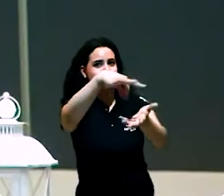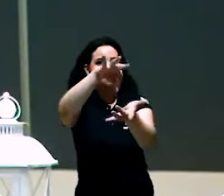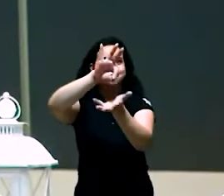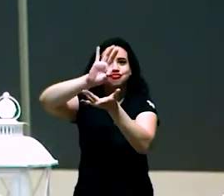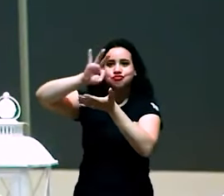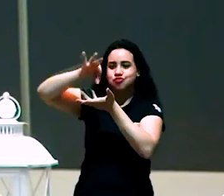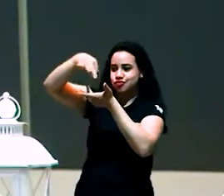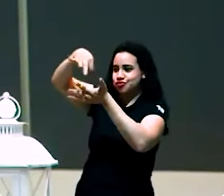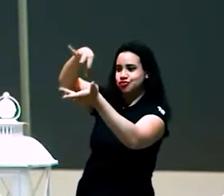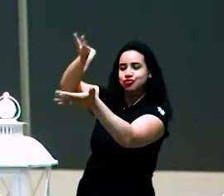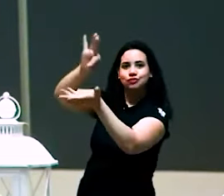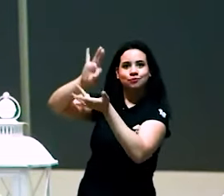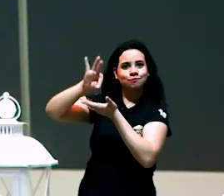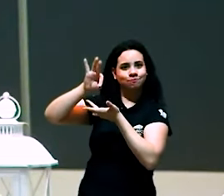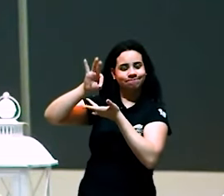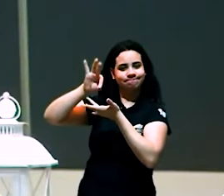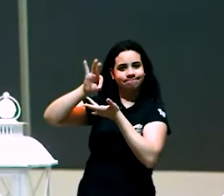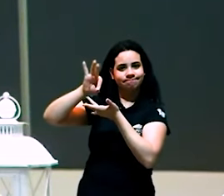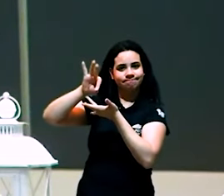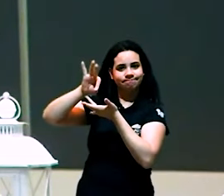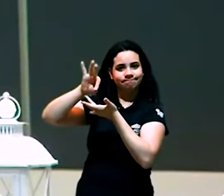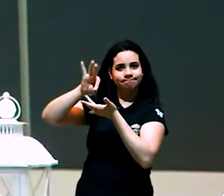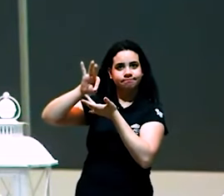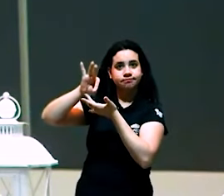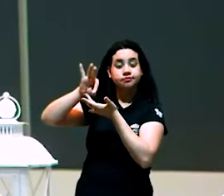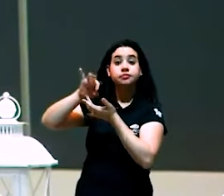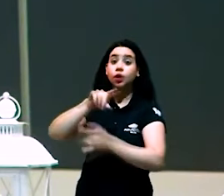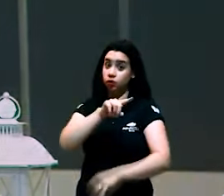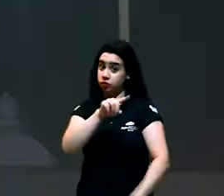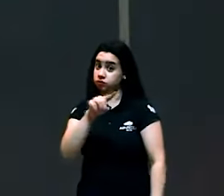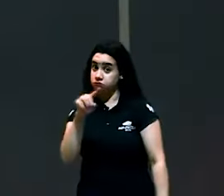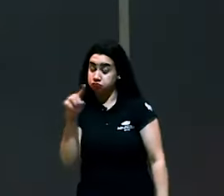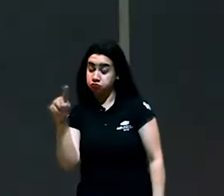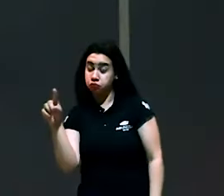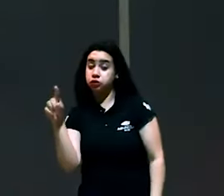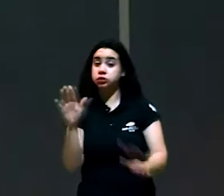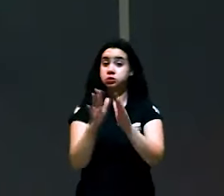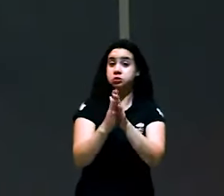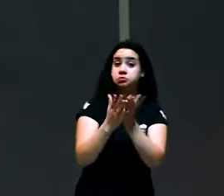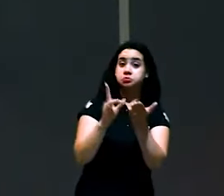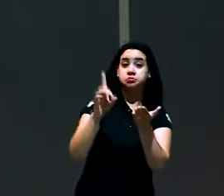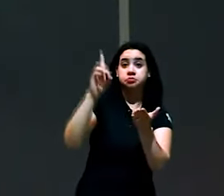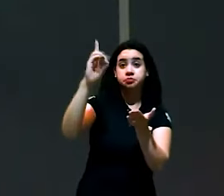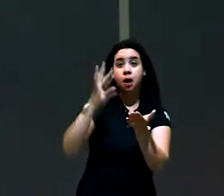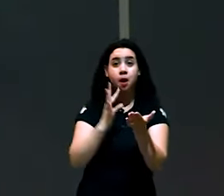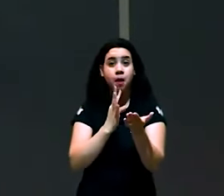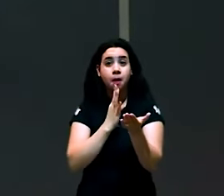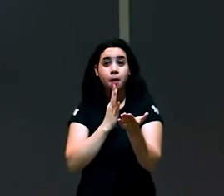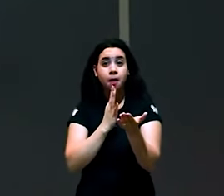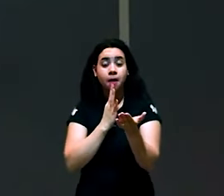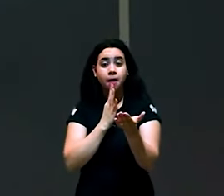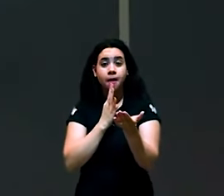Espírito Santo e não total. Todos aqueles que conhecem a escatologia saberão que o derramamento total será no